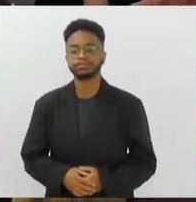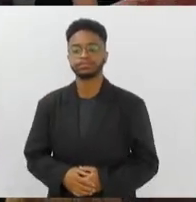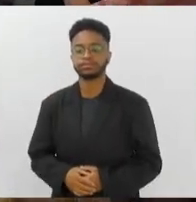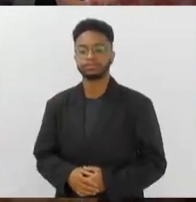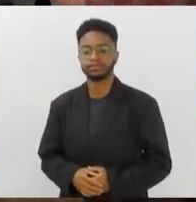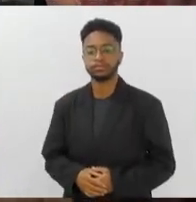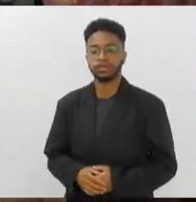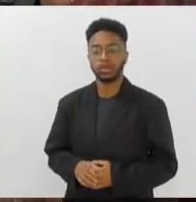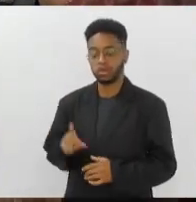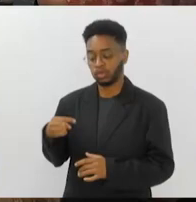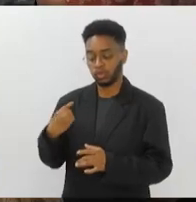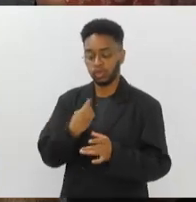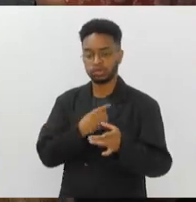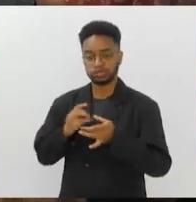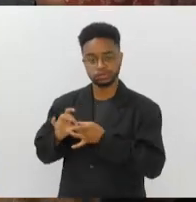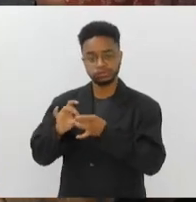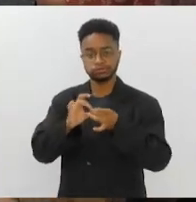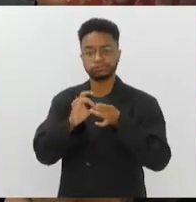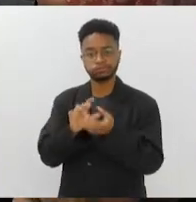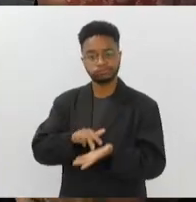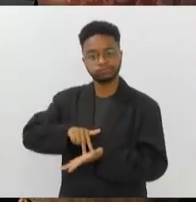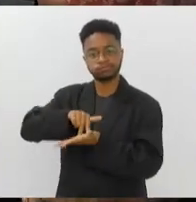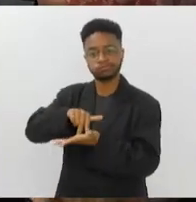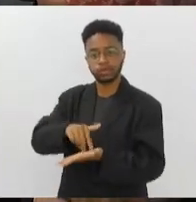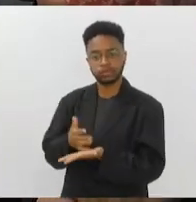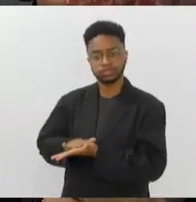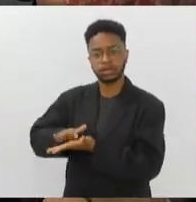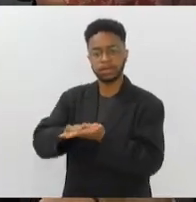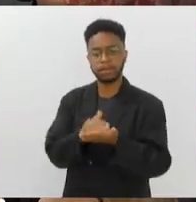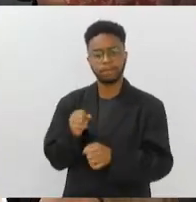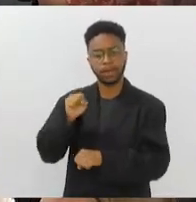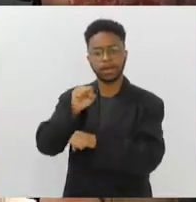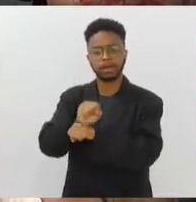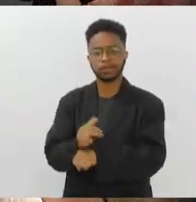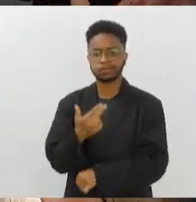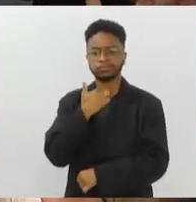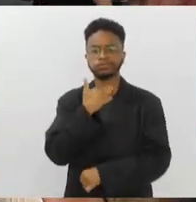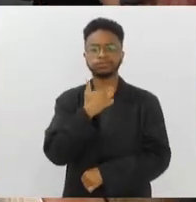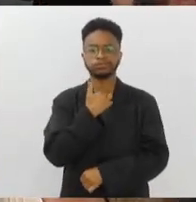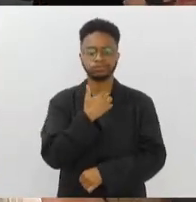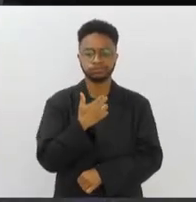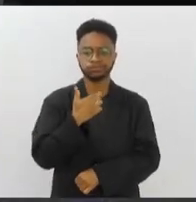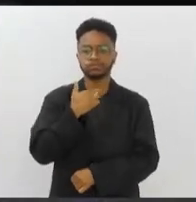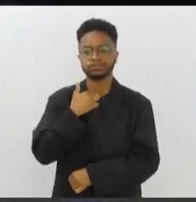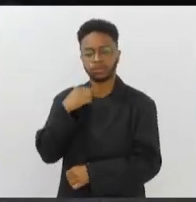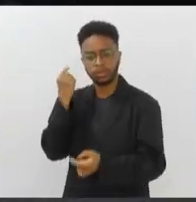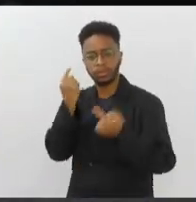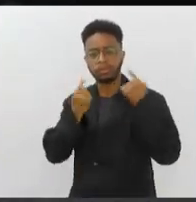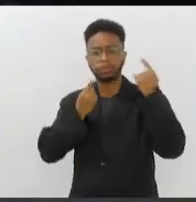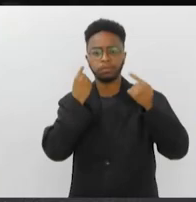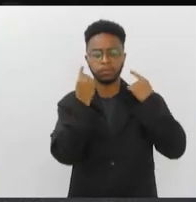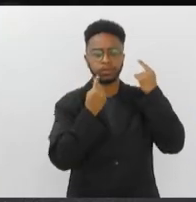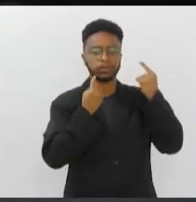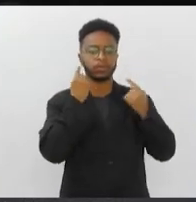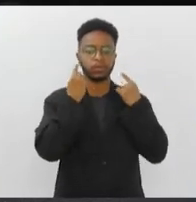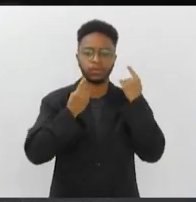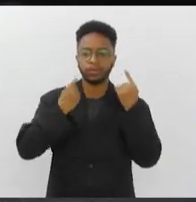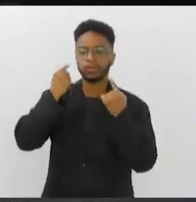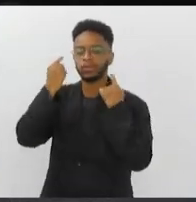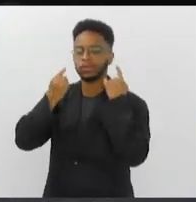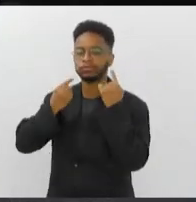Segura, gente, o samba não pode parar. Pirô, pirô,